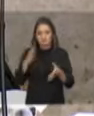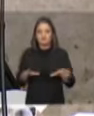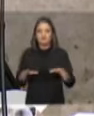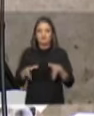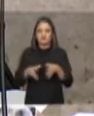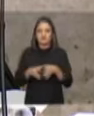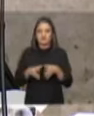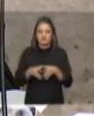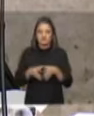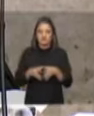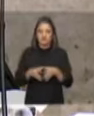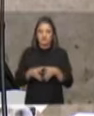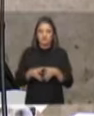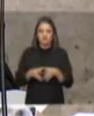colisão presidencial